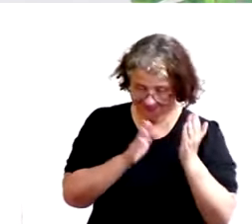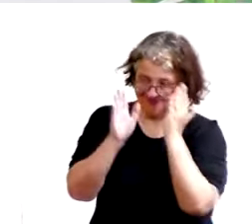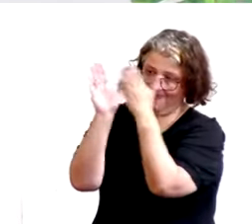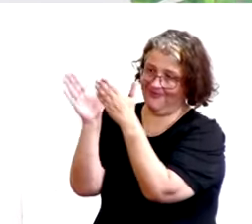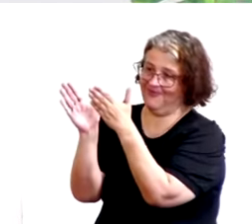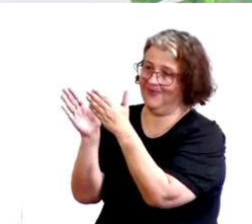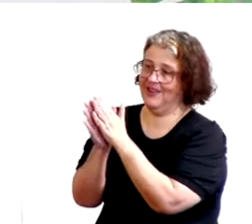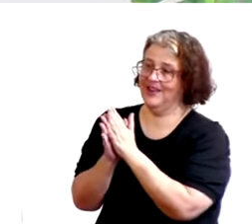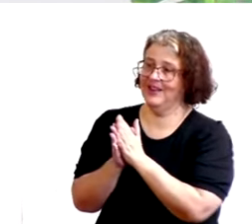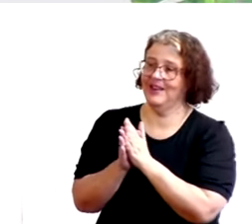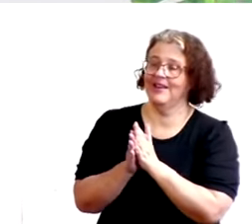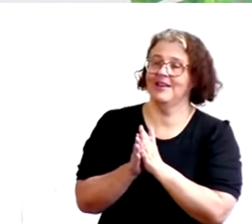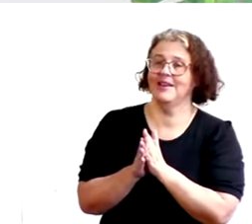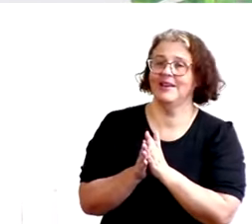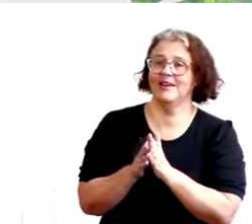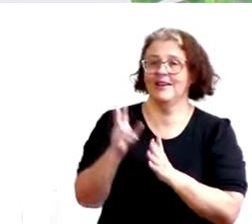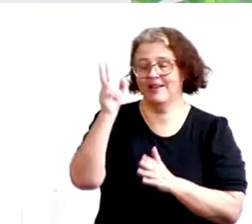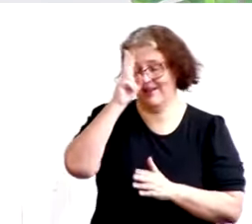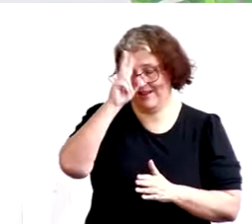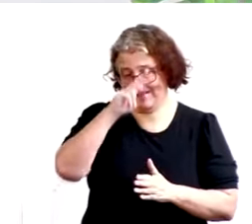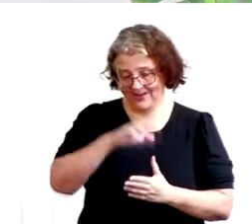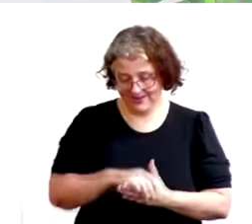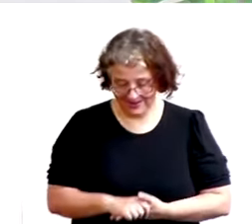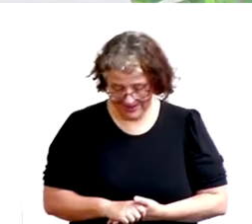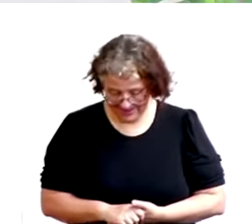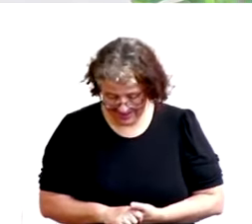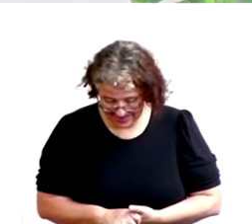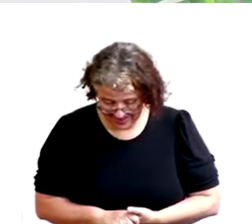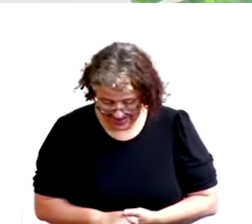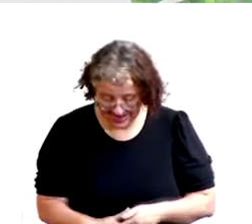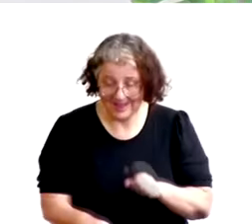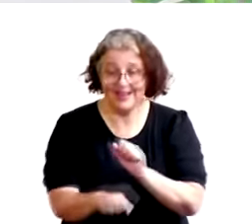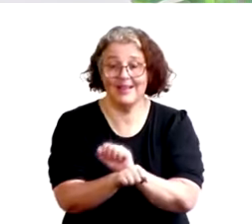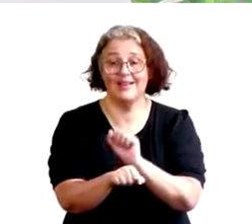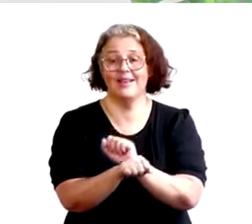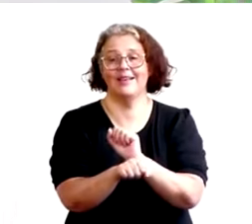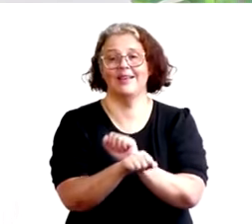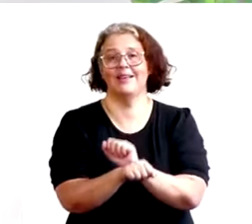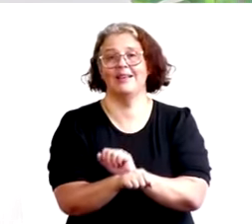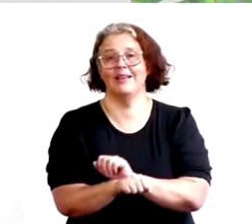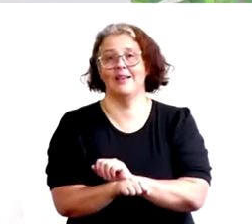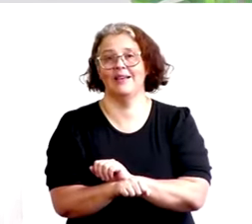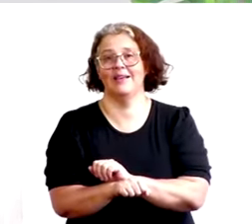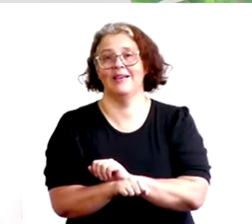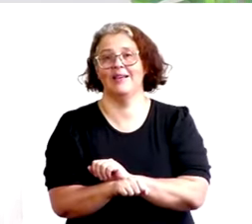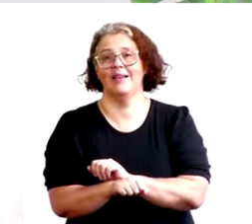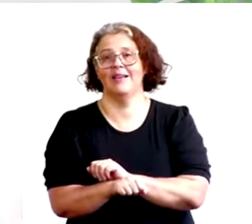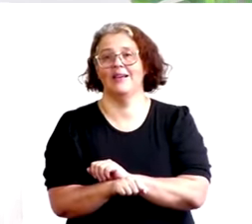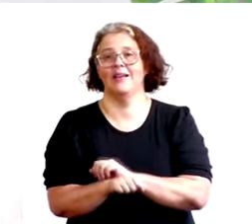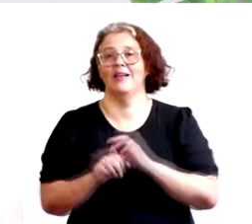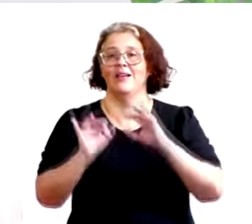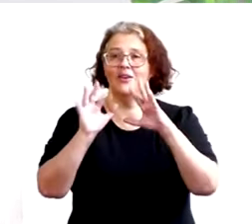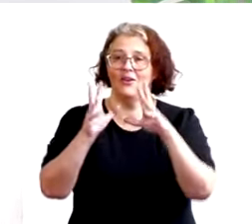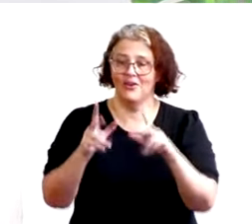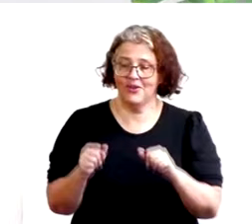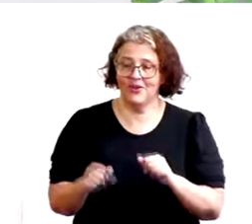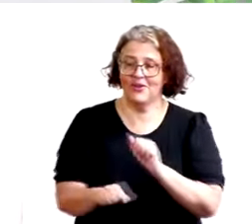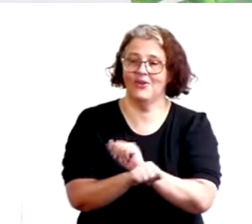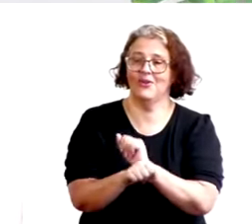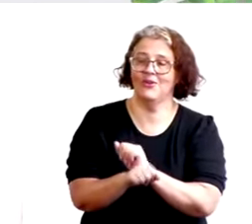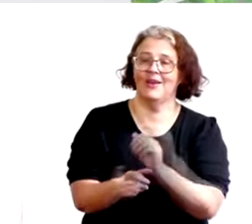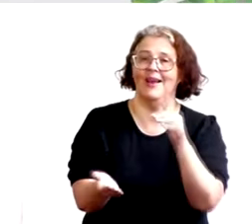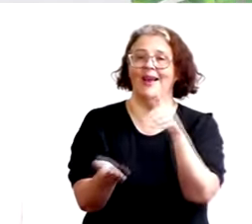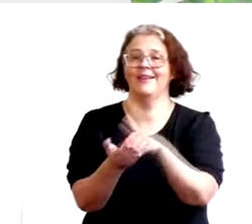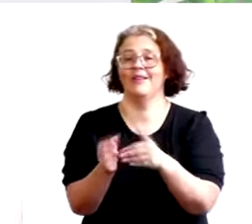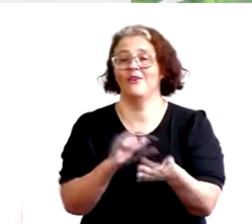começar a trazer a sua memória aquilo que traz esperança e o seu primeiro exercício Na realidade todo o exercício até o